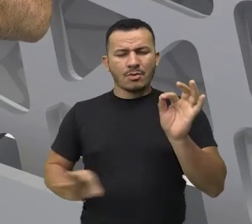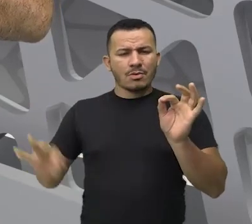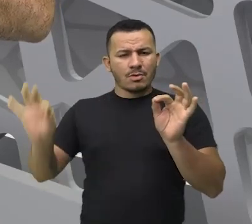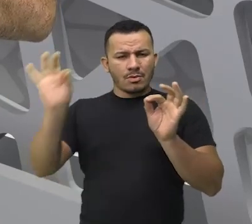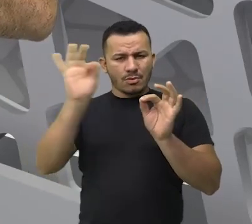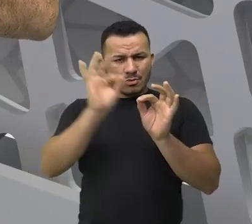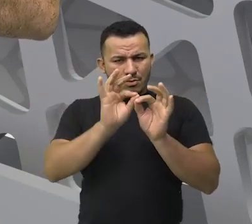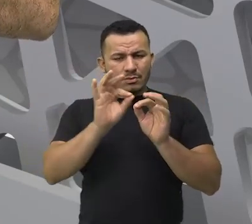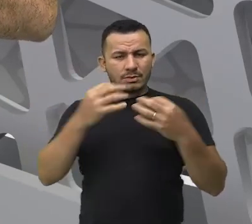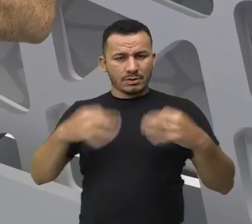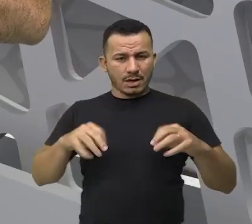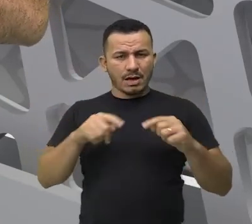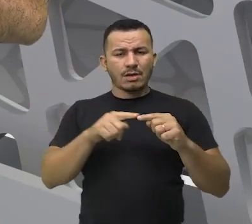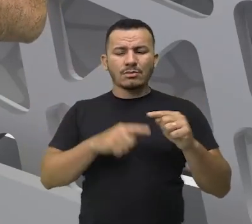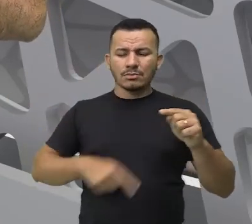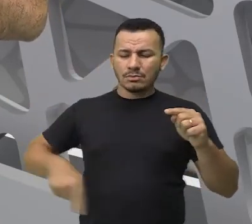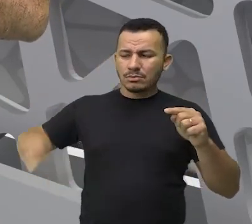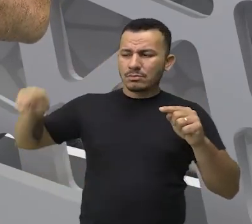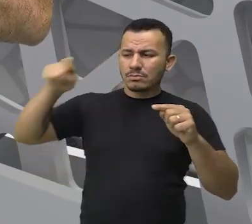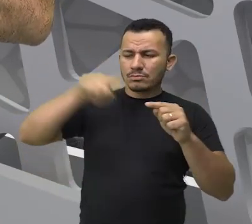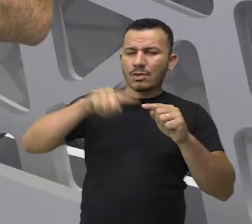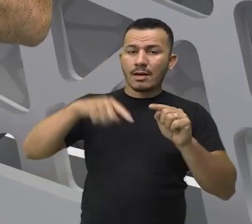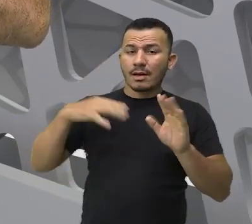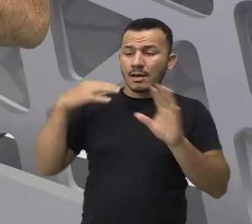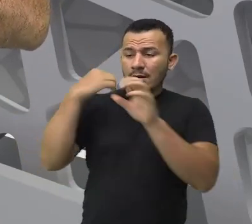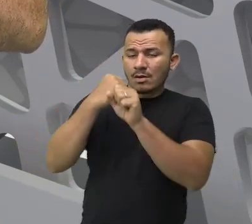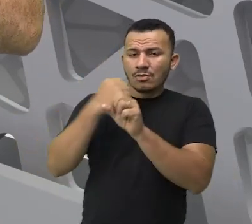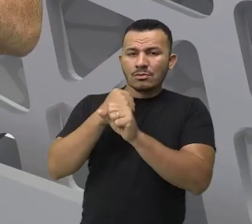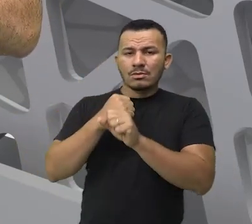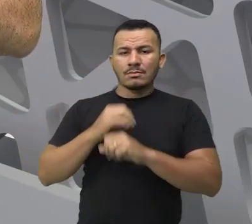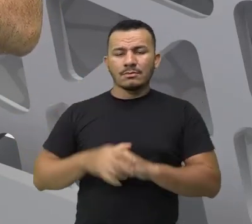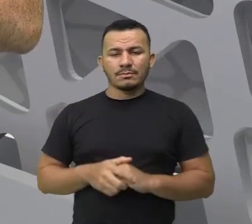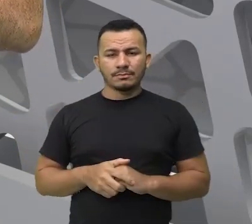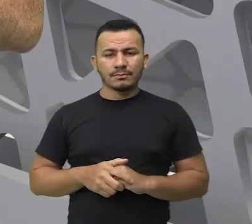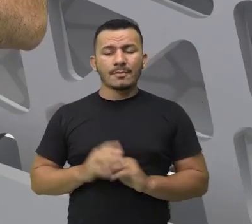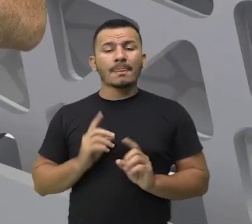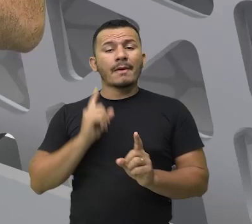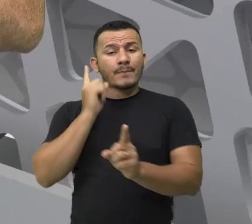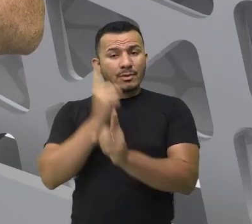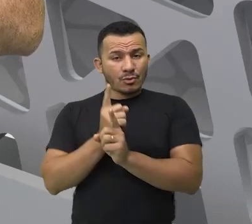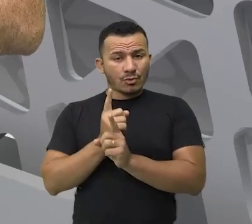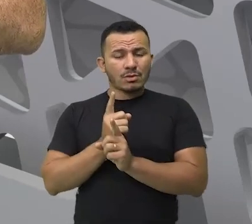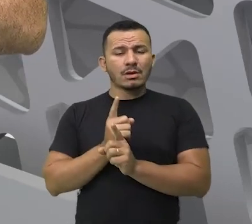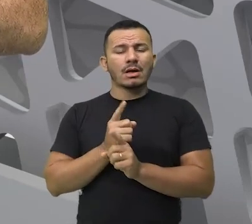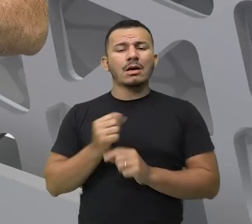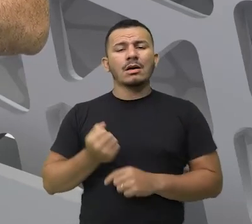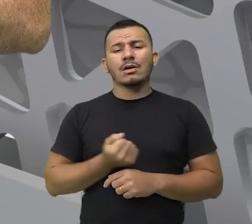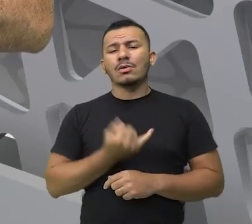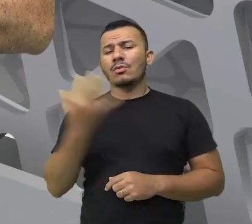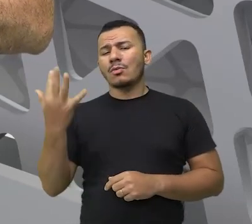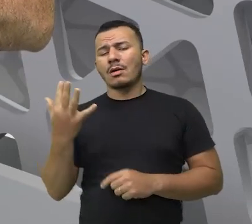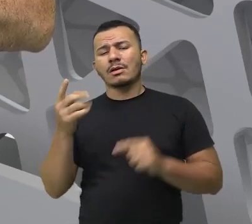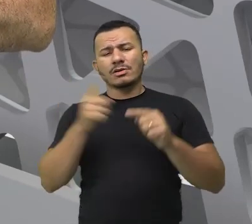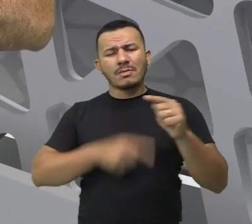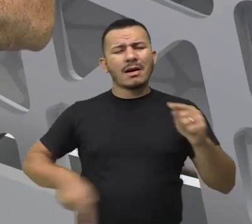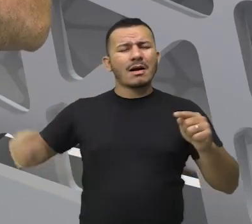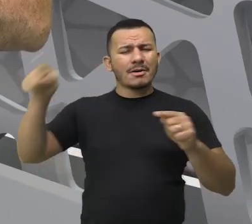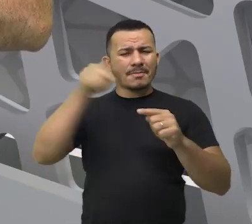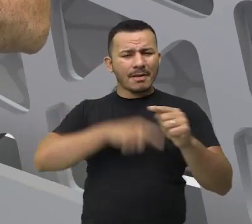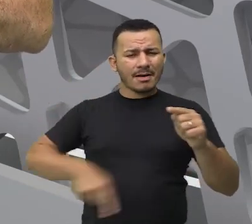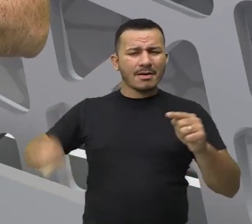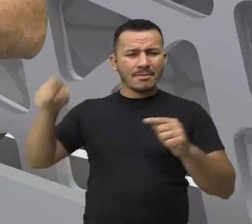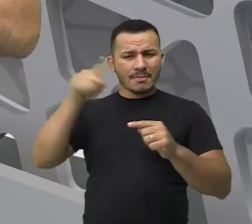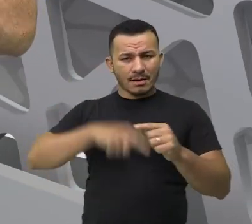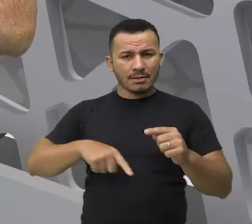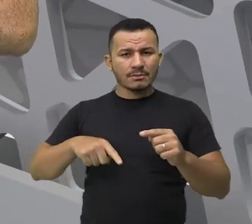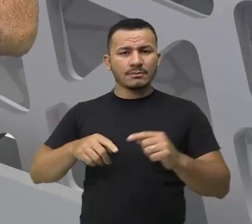do pneu do ônibus lá, né, da roda do ônibus. Tá legal? Então a gente calculou esse comprimento. Para a gente saber quantas voltas